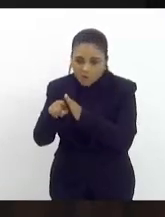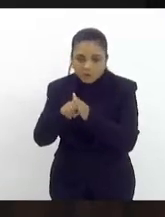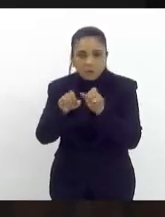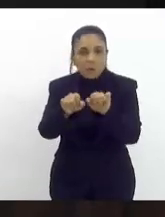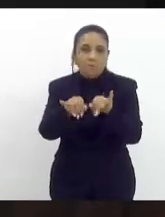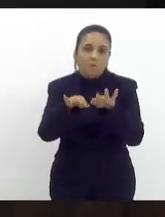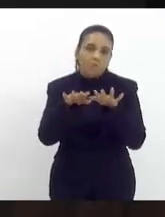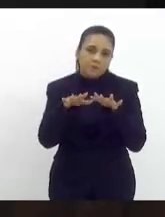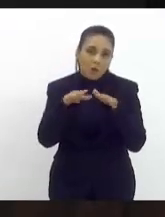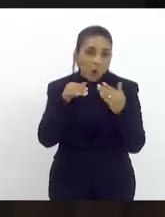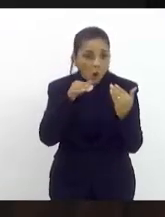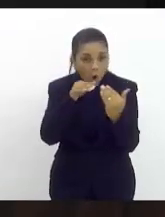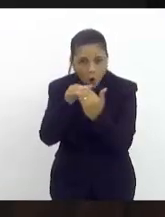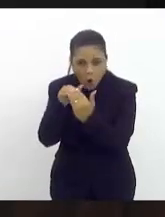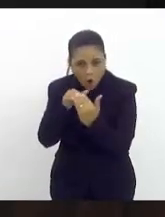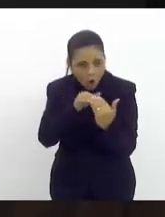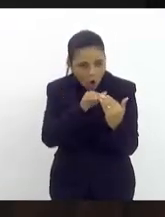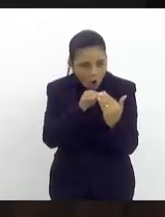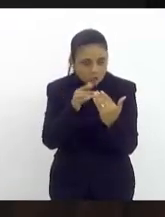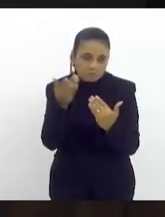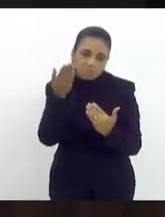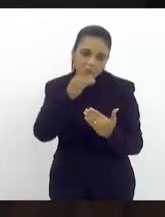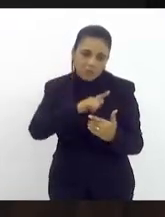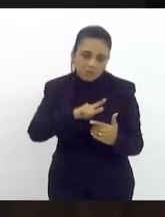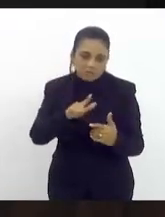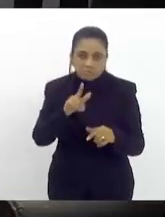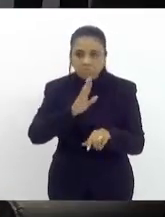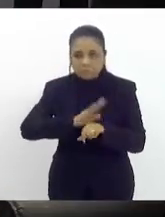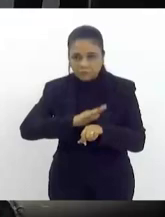plenário. Todos concordam, então, para a gente ganhar celeridade.